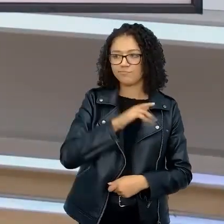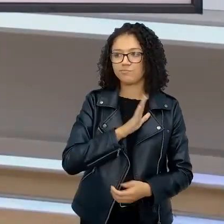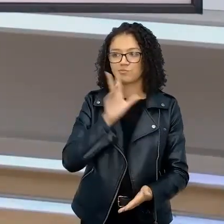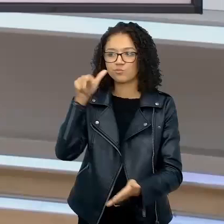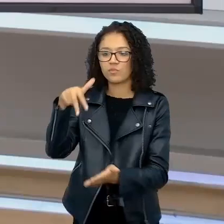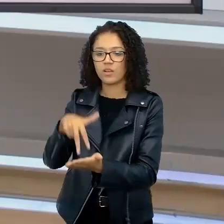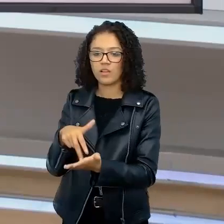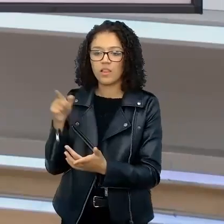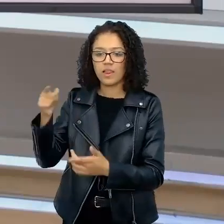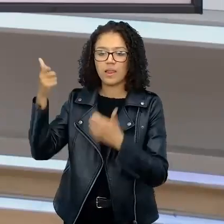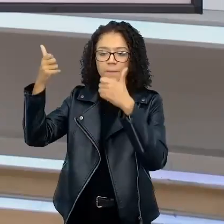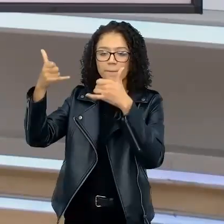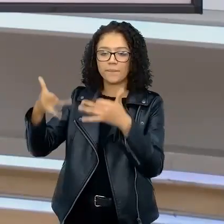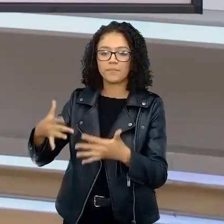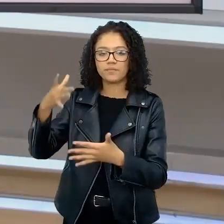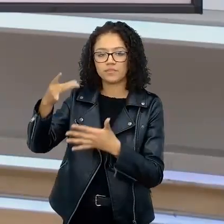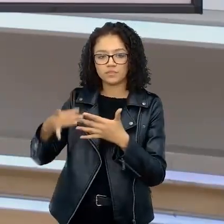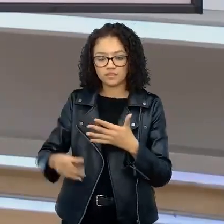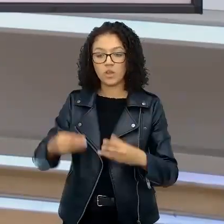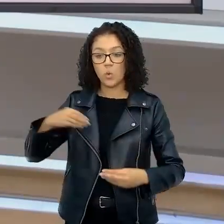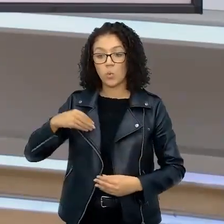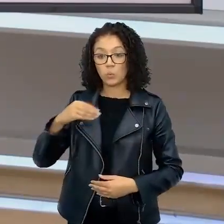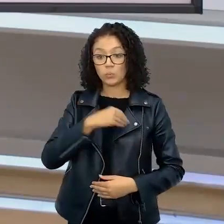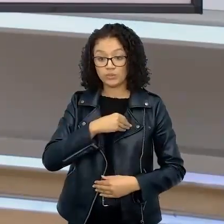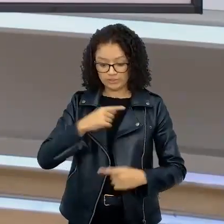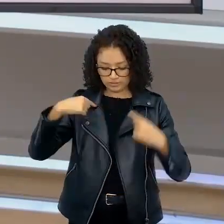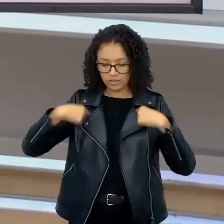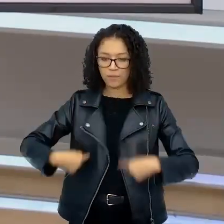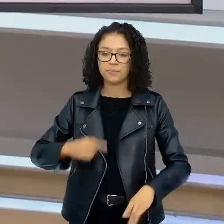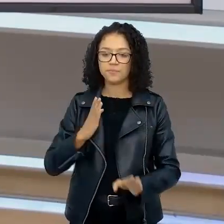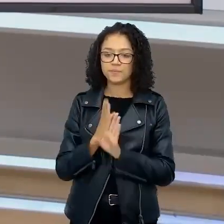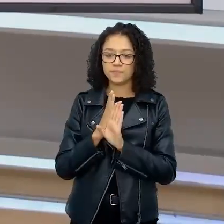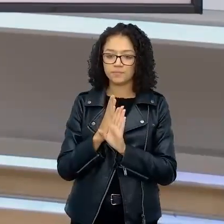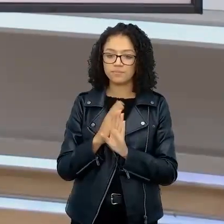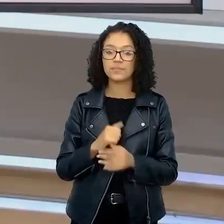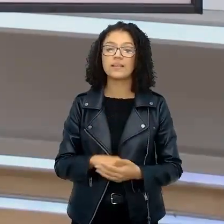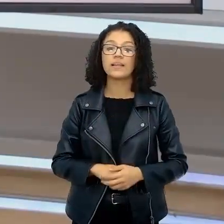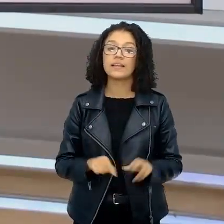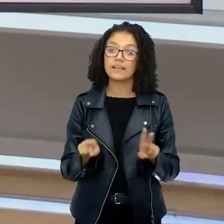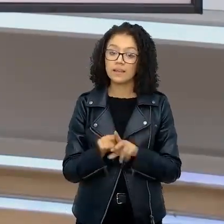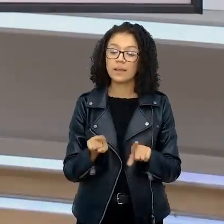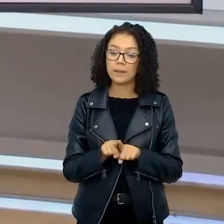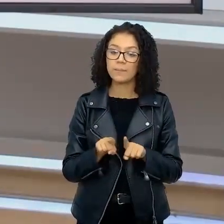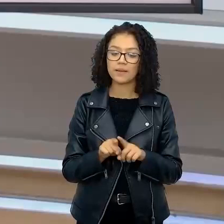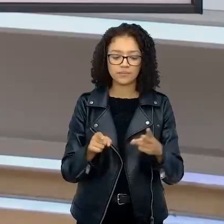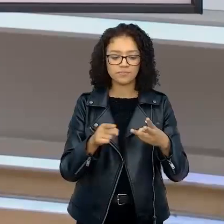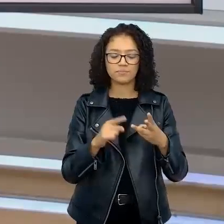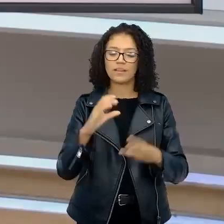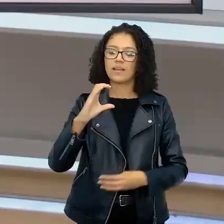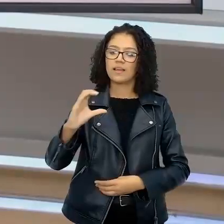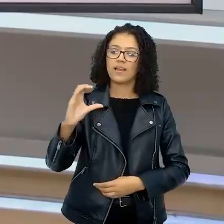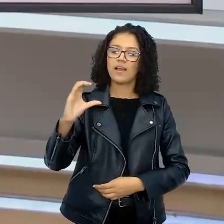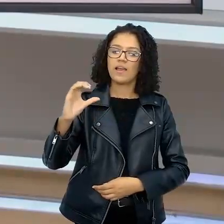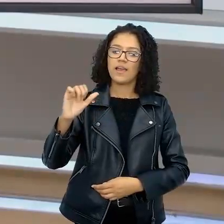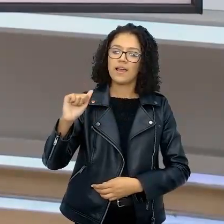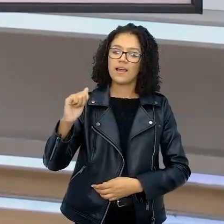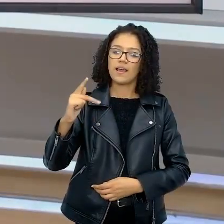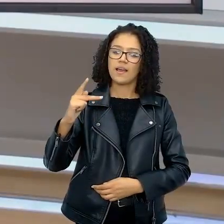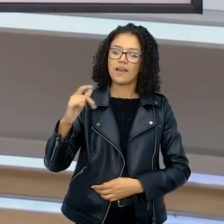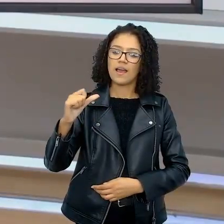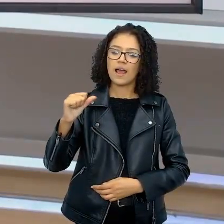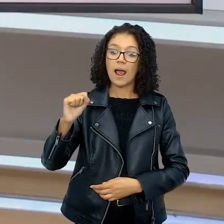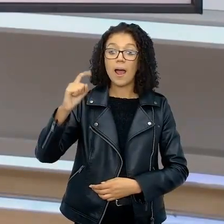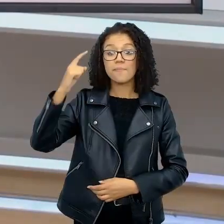exame sexológico, para um exame de corpo de delito. E a gente tem o CAPS, que vai trabalhar a questão de saúde mental